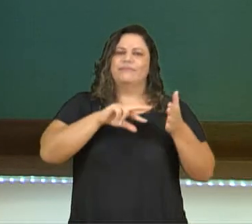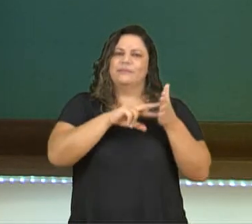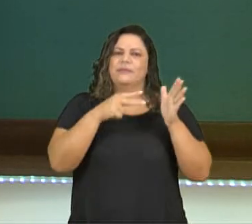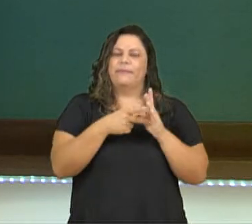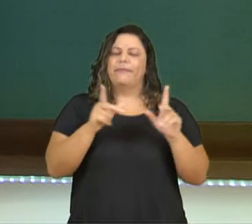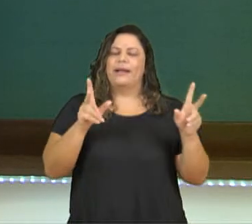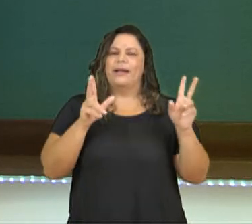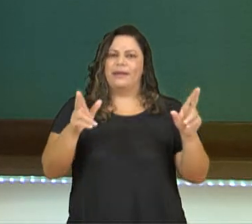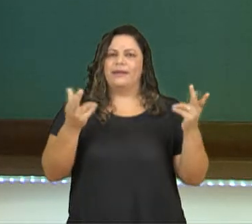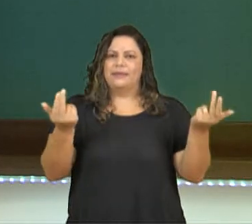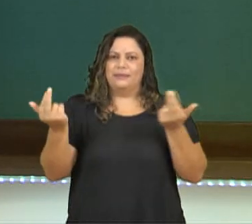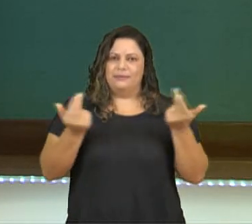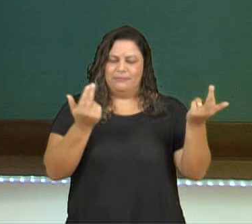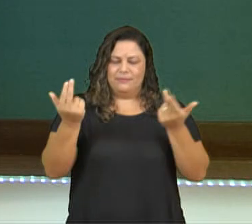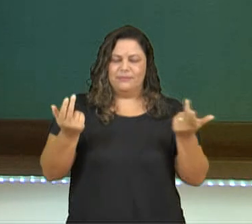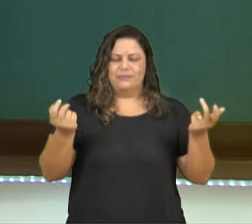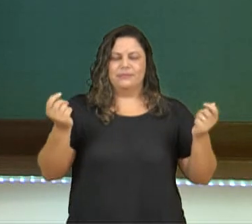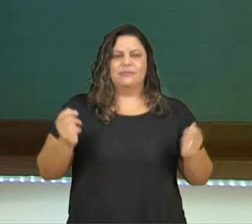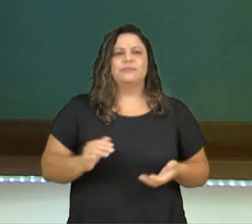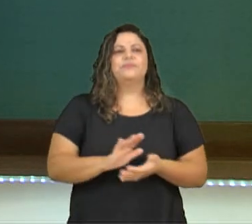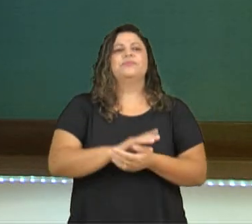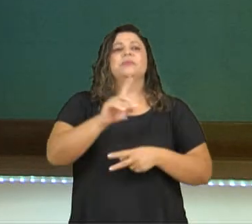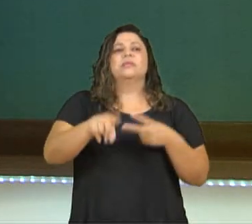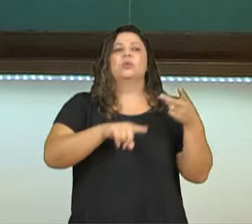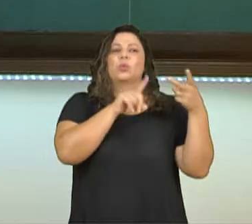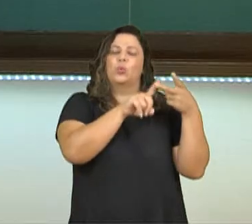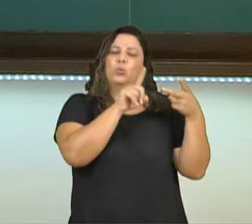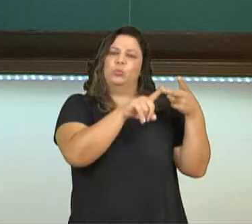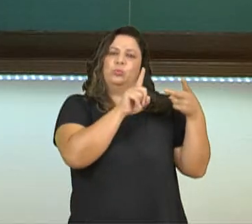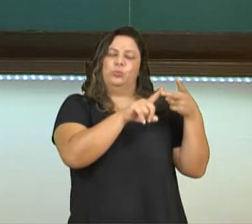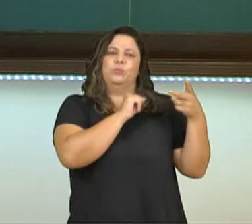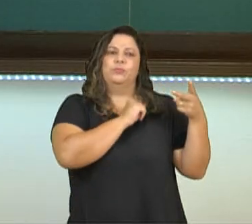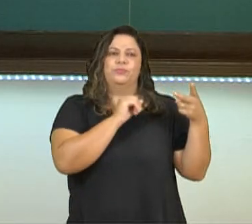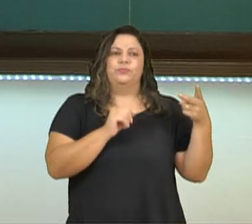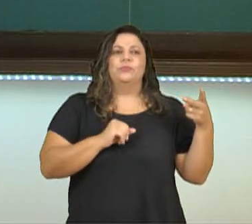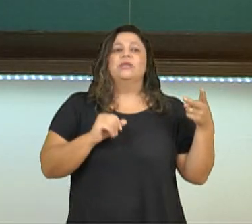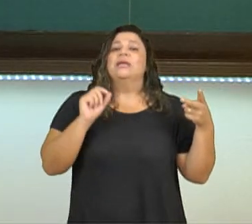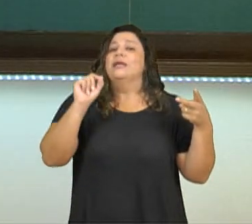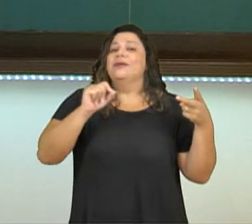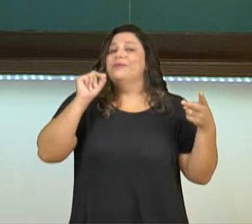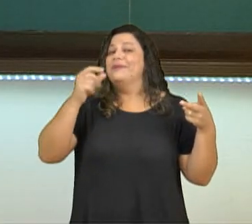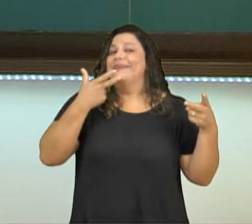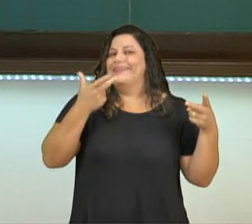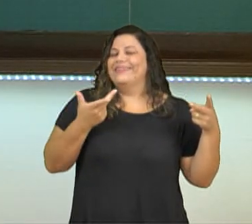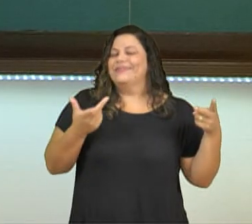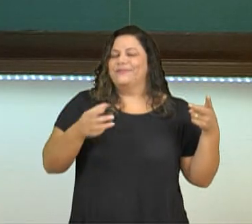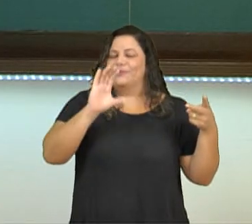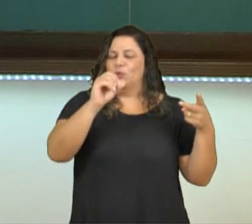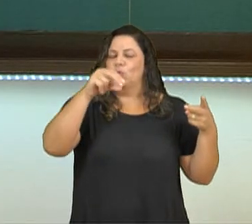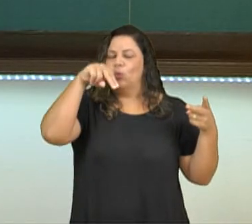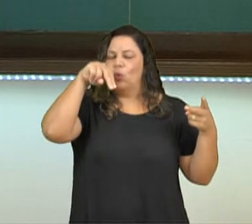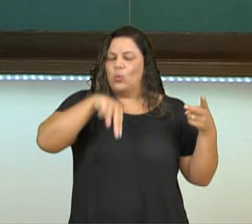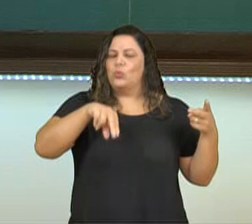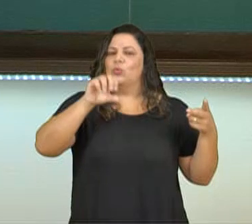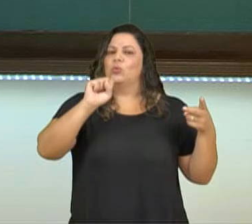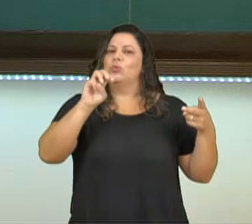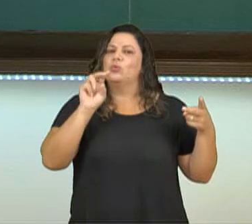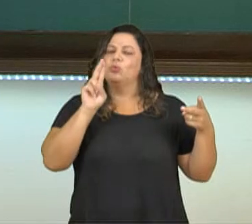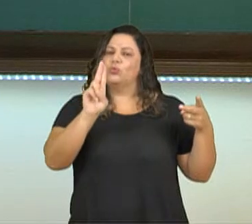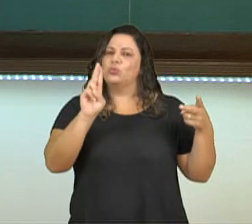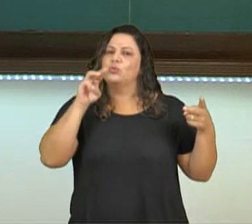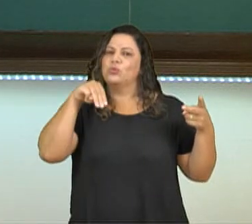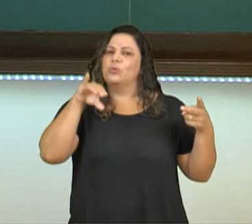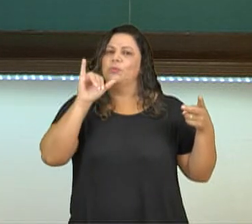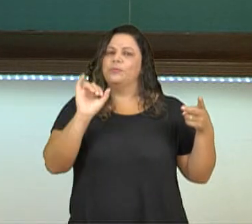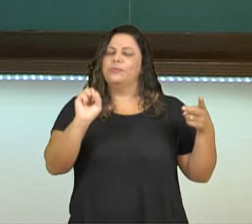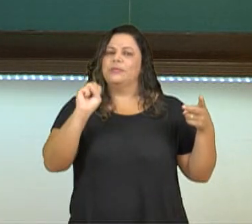que nós estamos obtendo. Já quando falamos em consumismo, nós vamos perceber que o consumismo é um